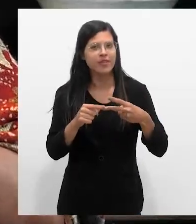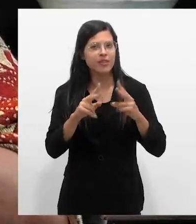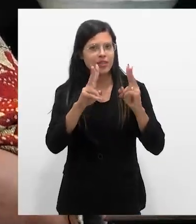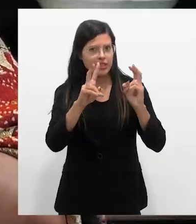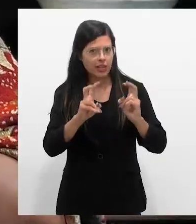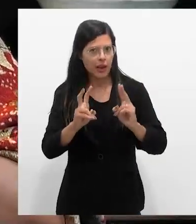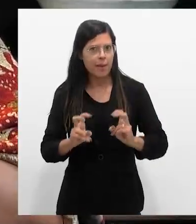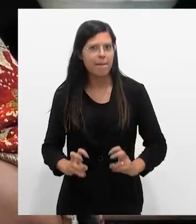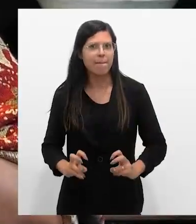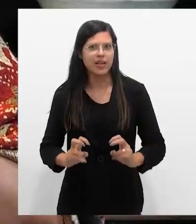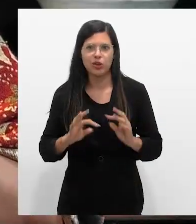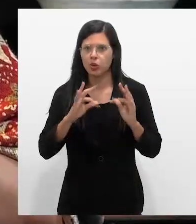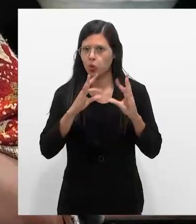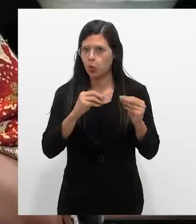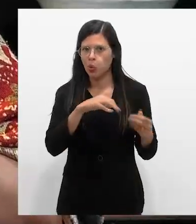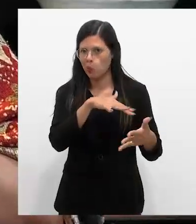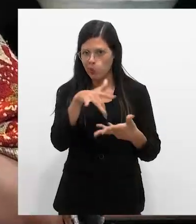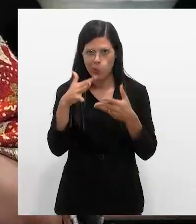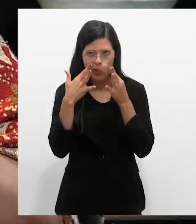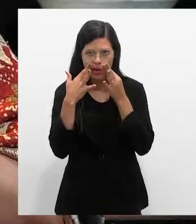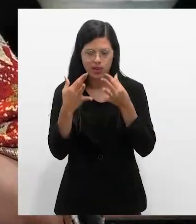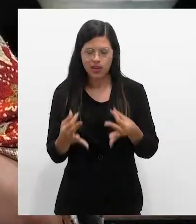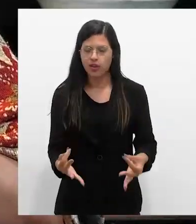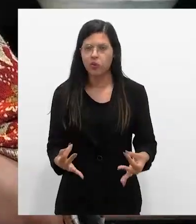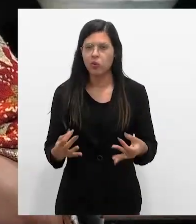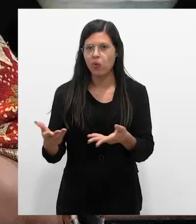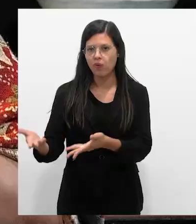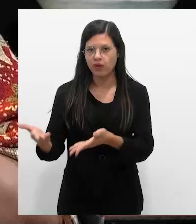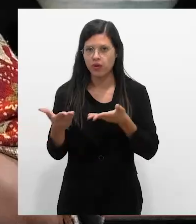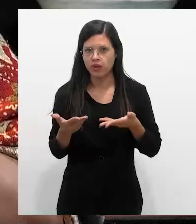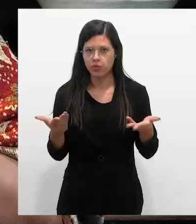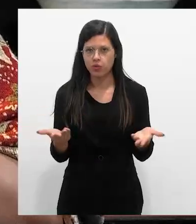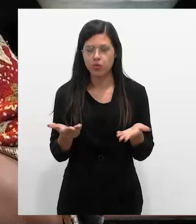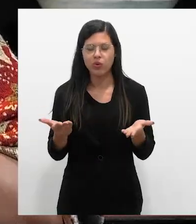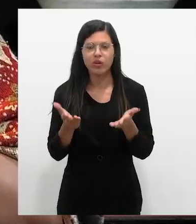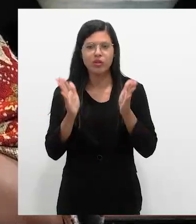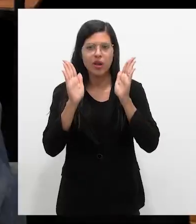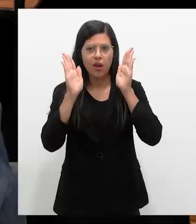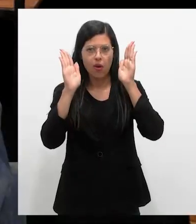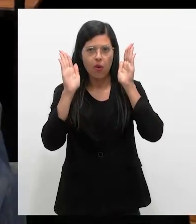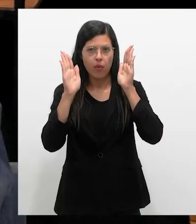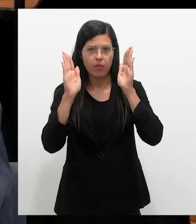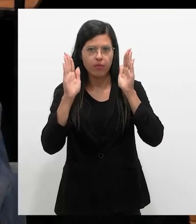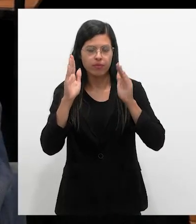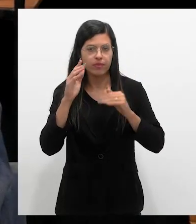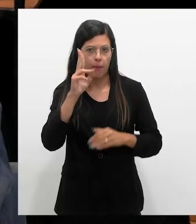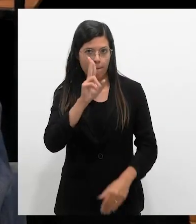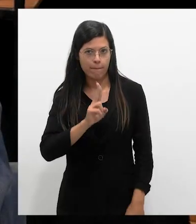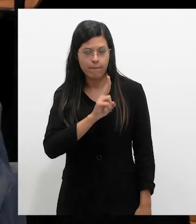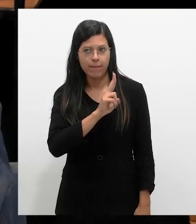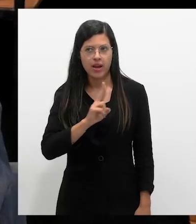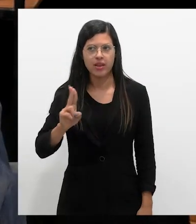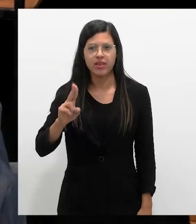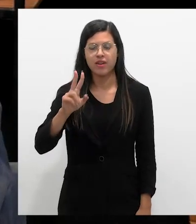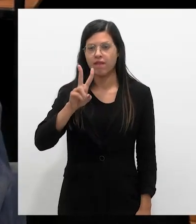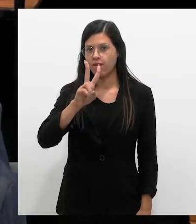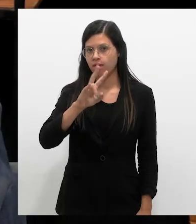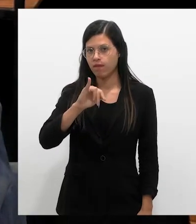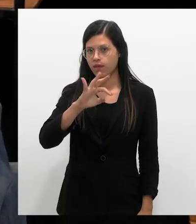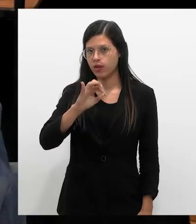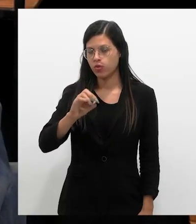que pararam o mundo. E o nosso convidado de hoje é o padre Vitor Pimentel, da